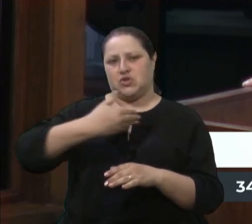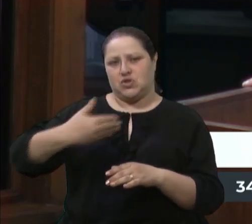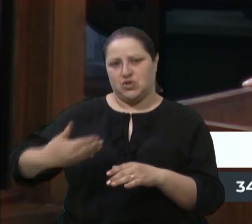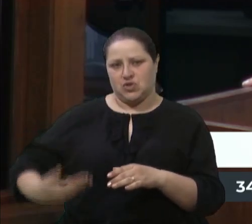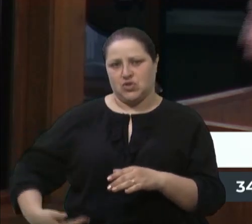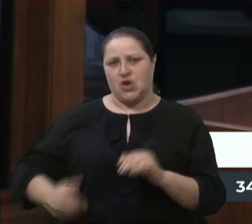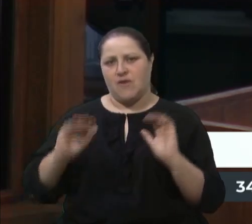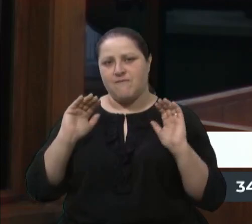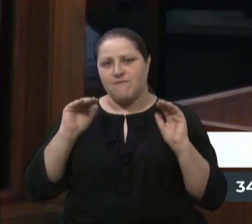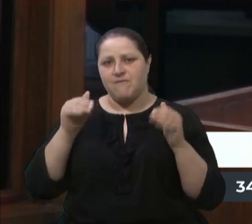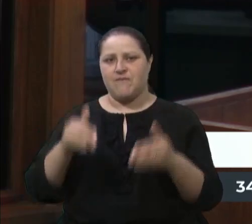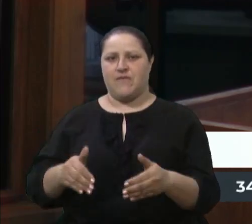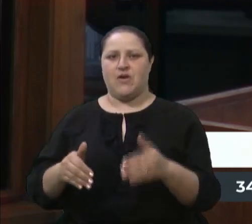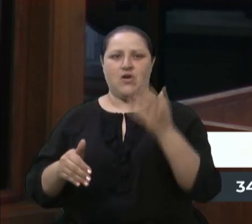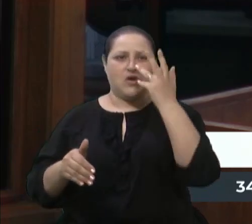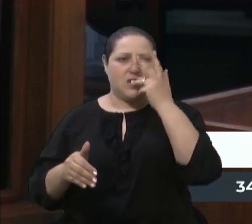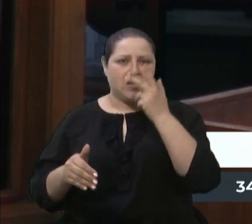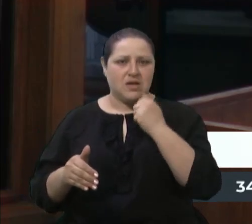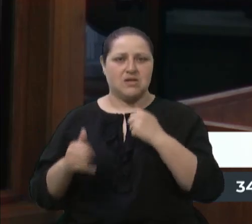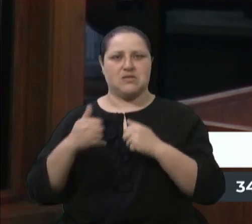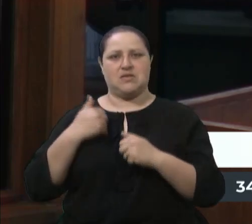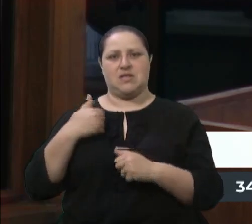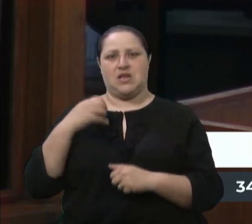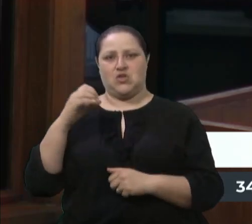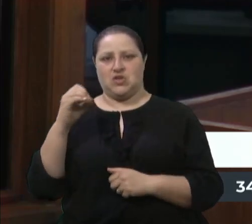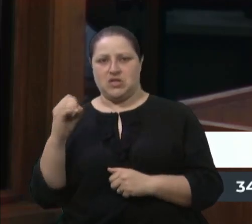infância. Voltada,